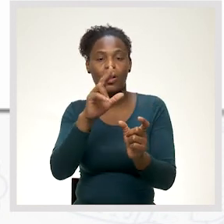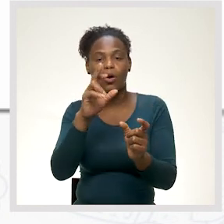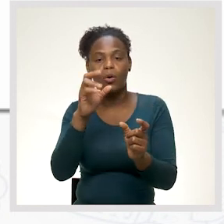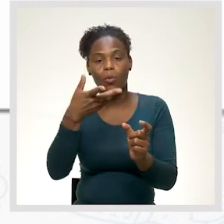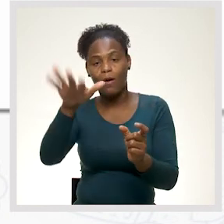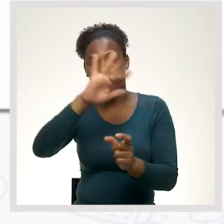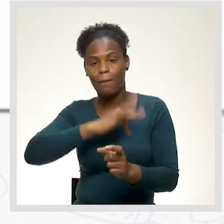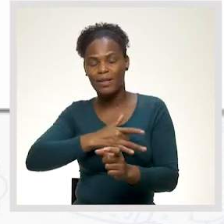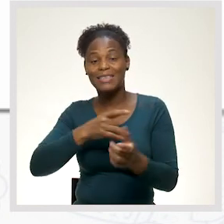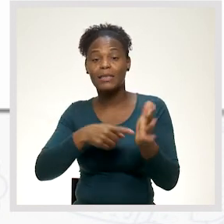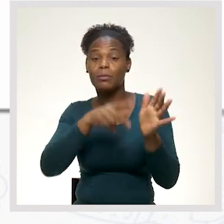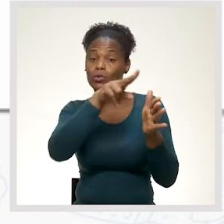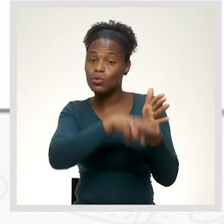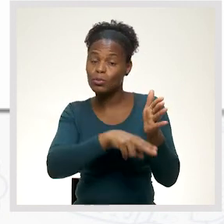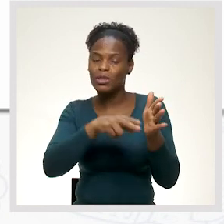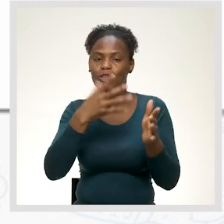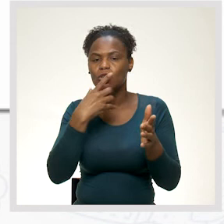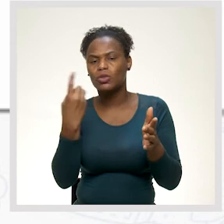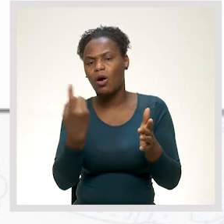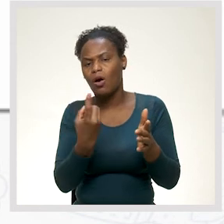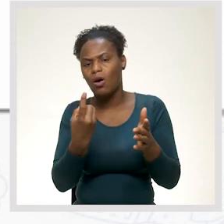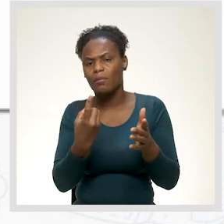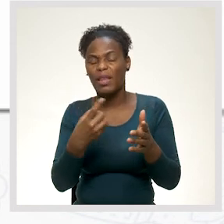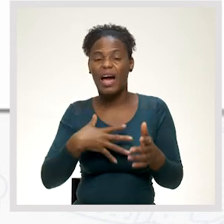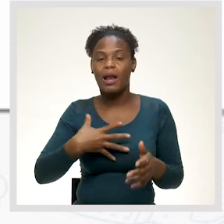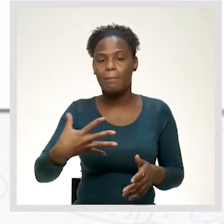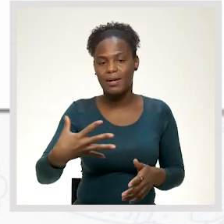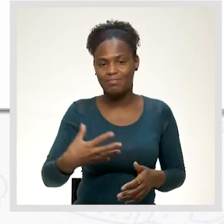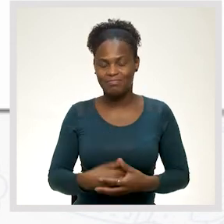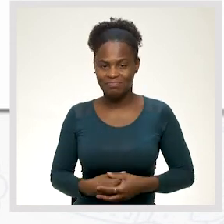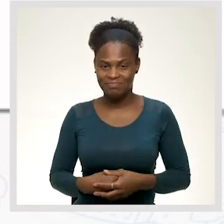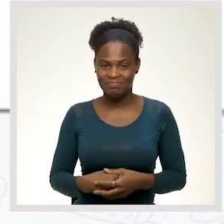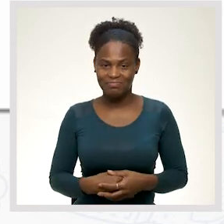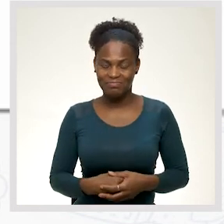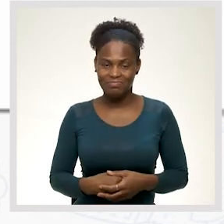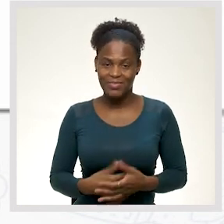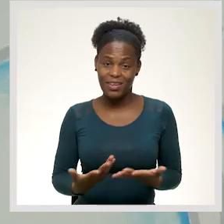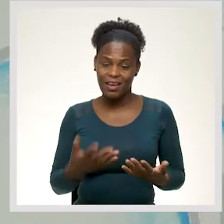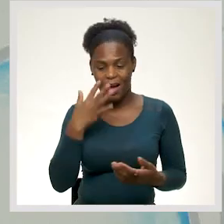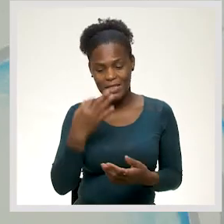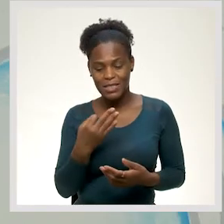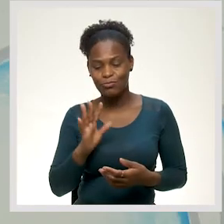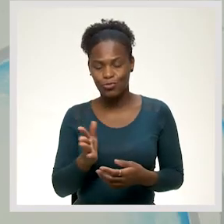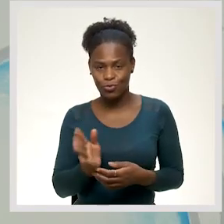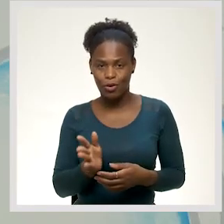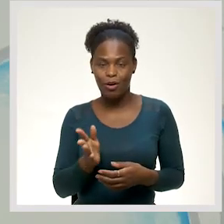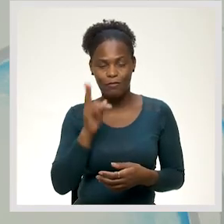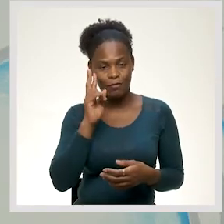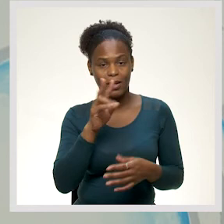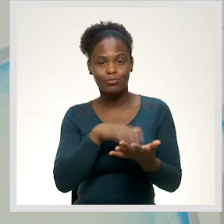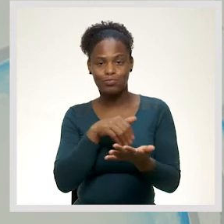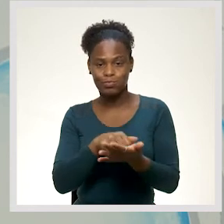típicas do romantismo, como sepultura, solidão, alma. E assim,